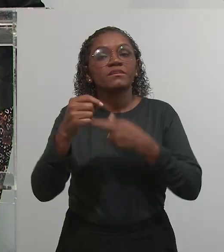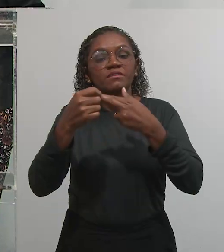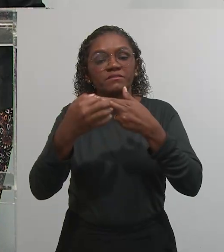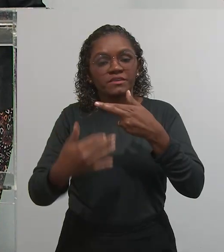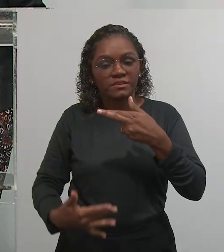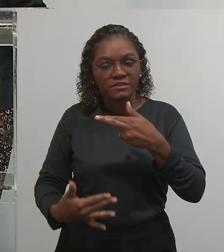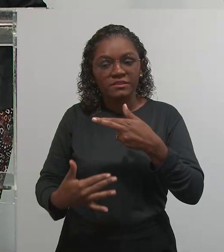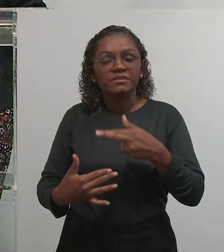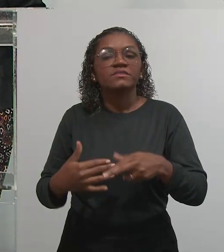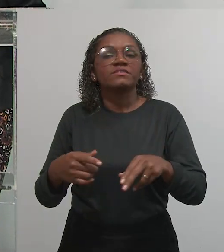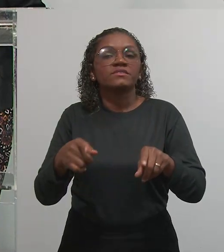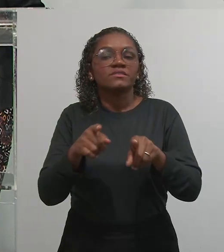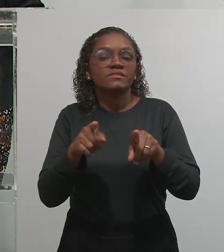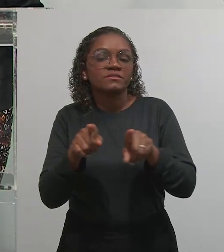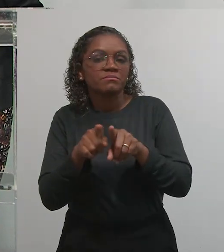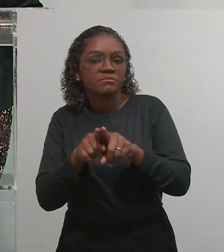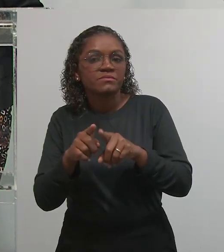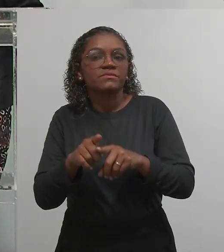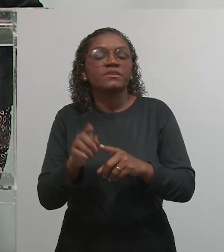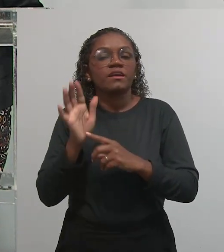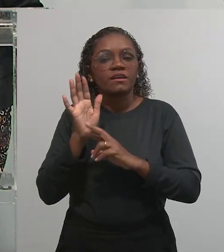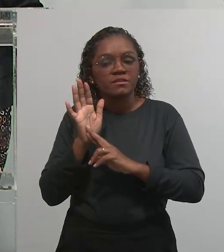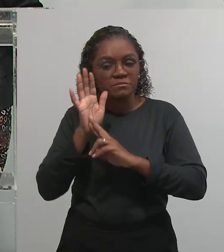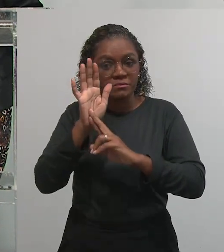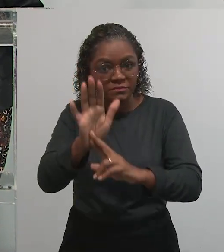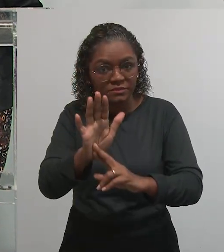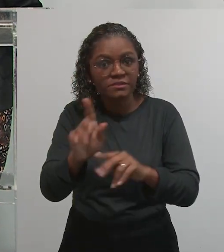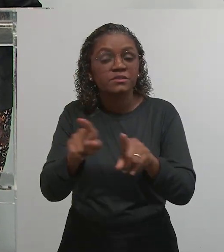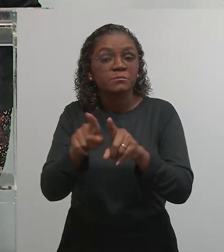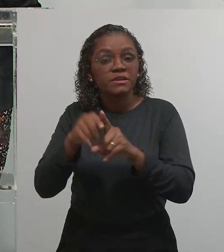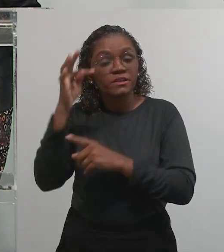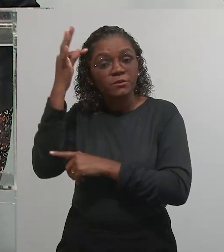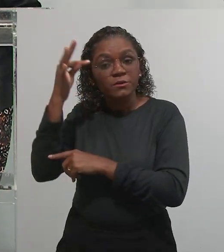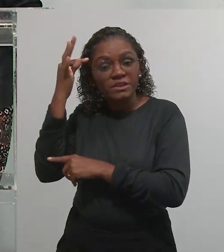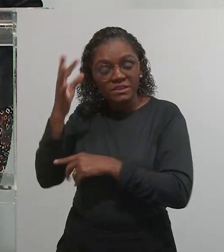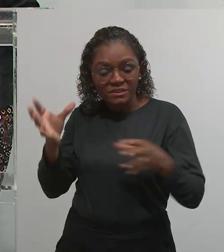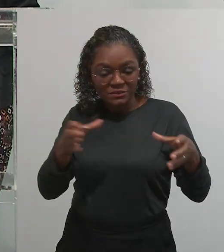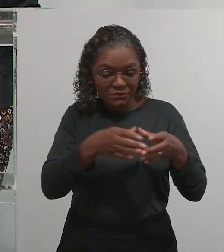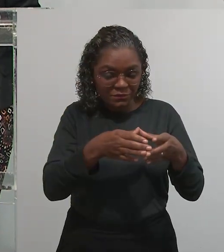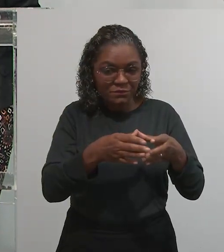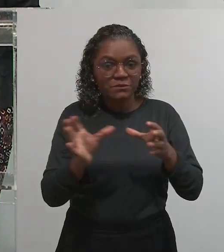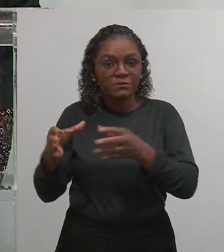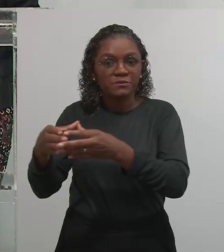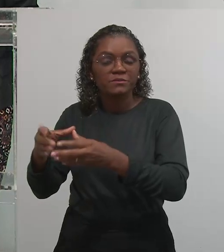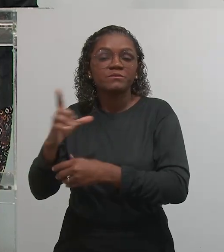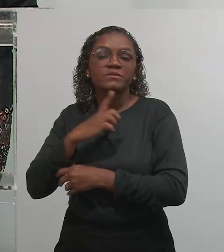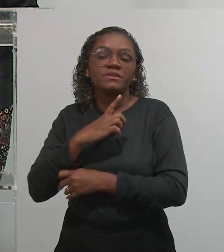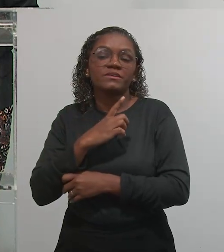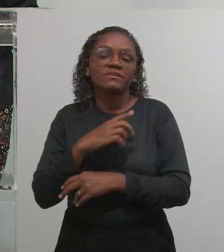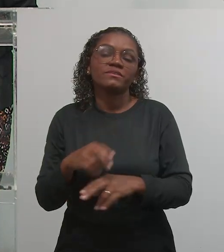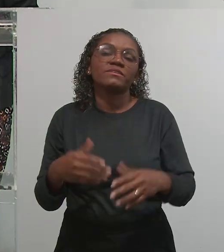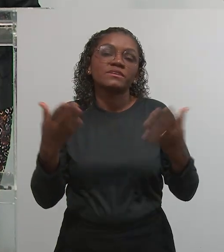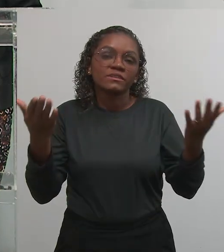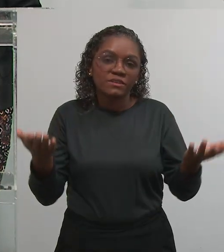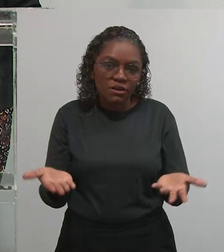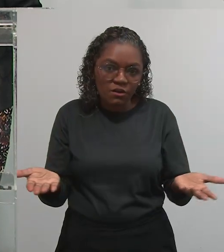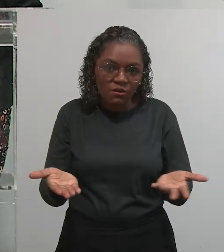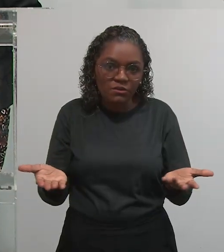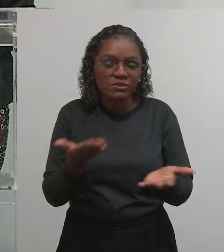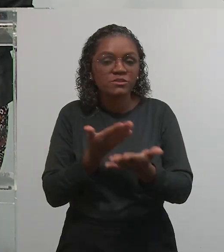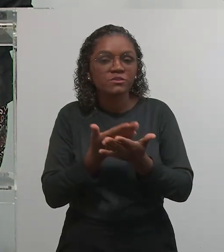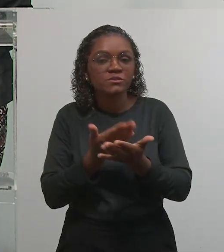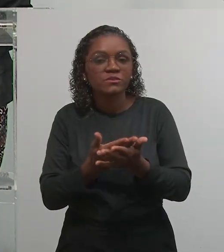uma forma de buscar representação nesses grupos. E é isso aí, gente, que nós estudamos